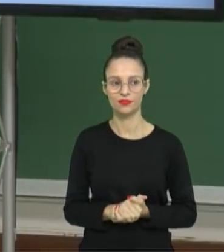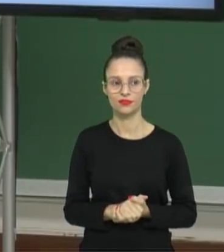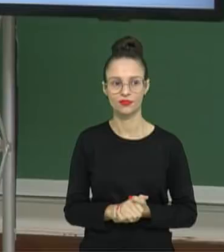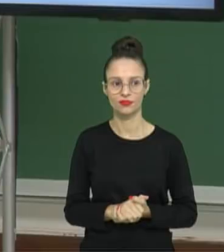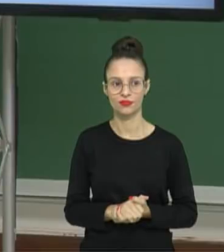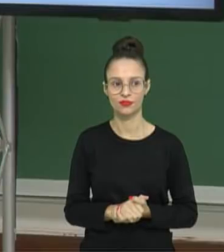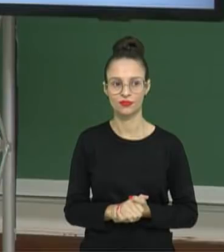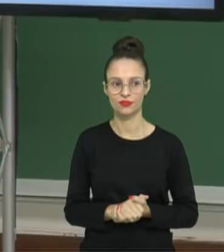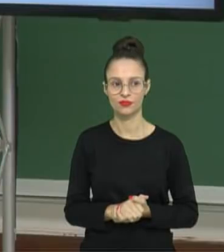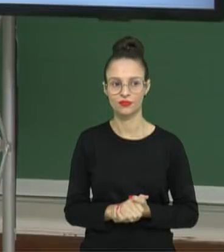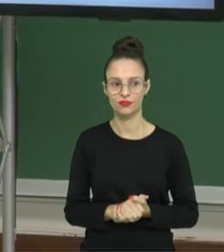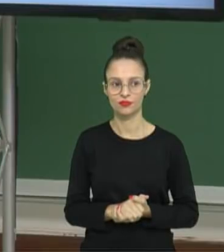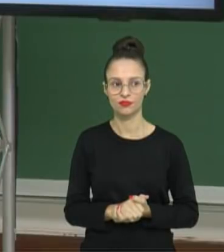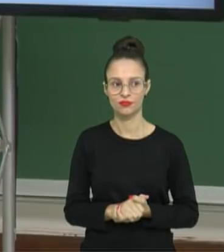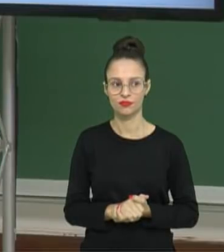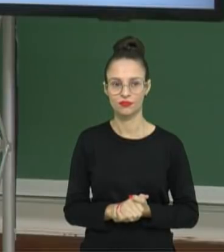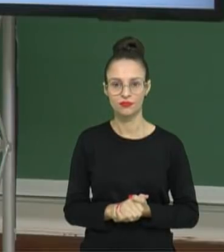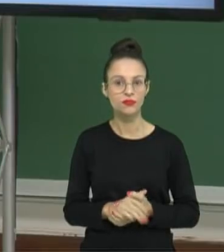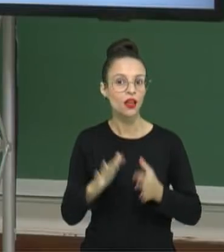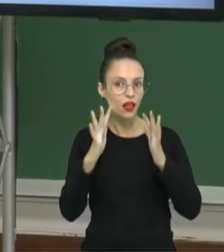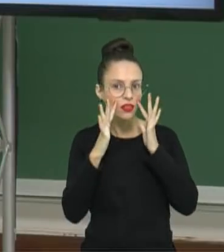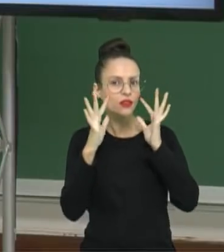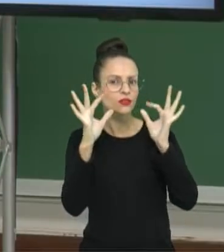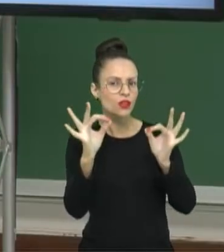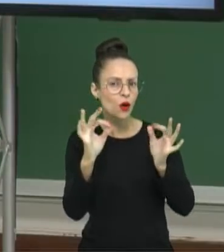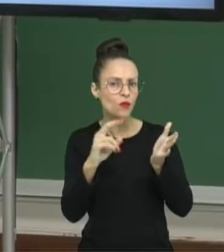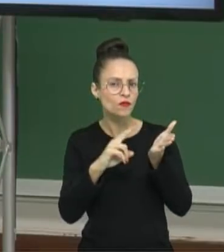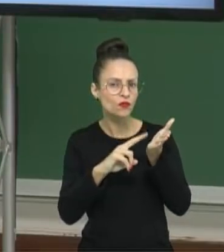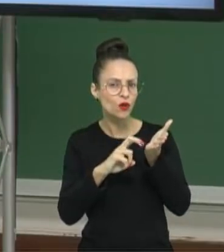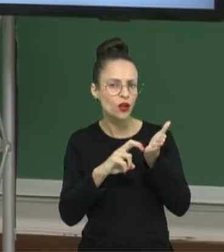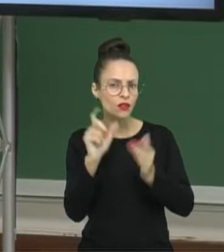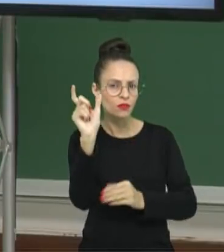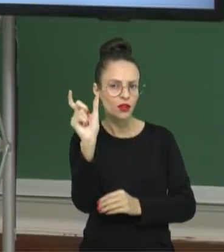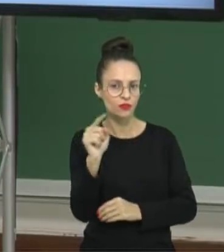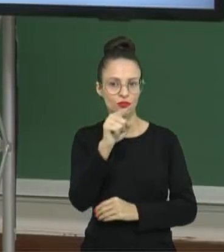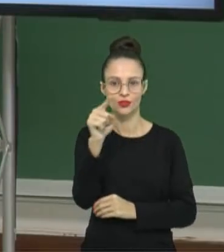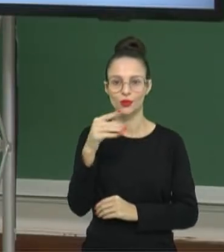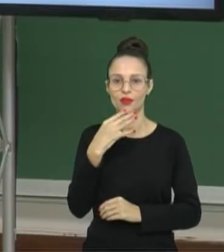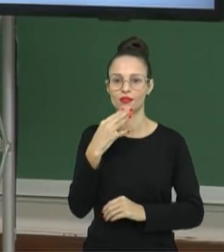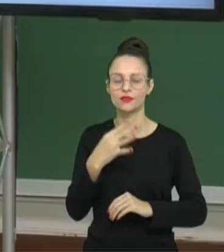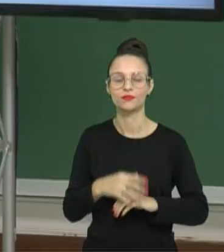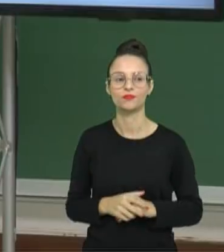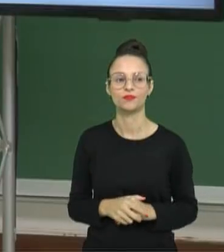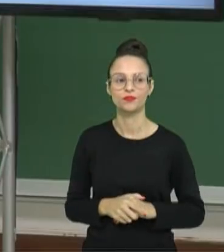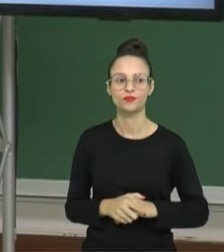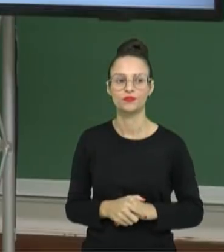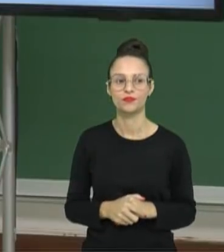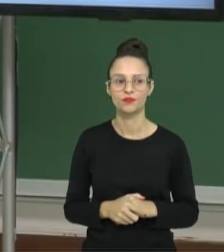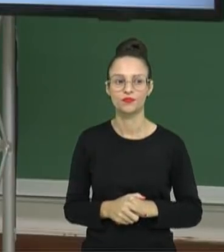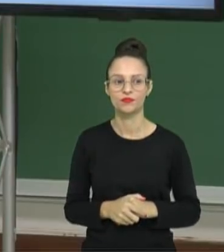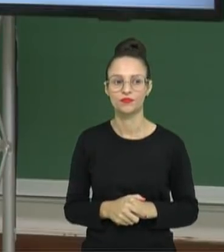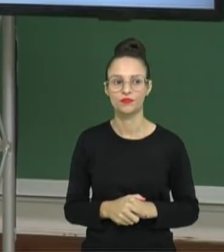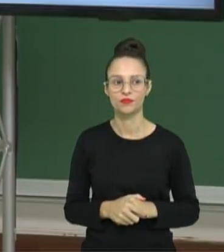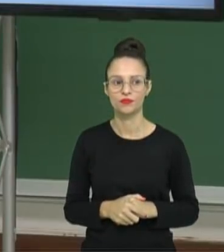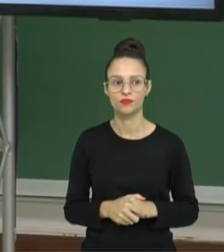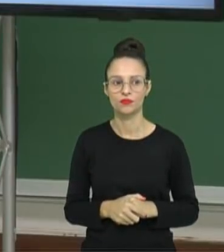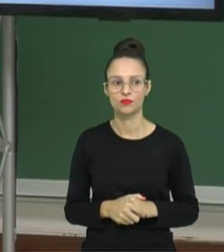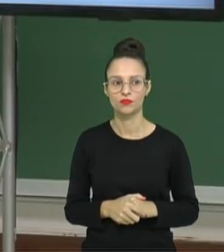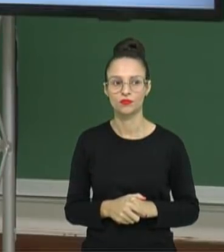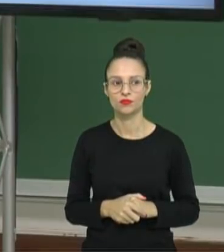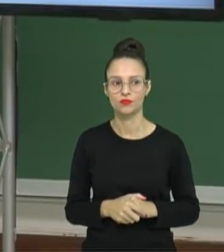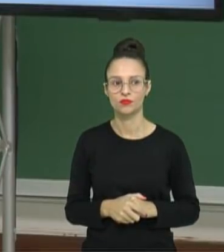talking on the phone. Vai prestando atenção nas palavrinhas que você já conhece. Terceira, he is playing